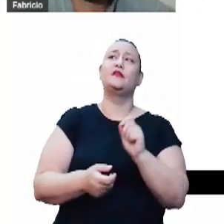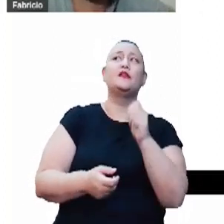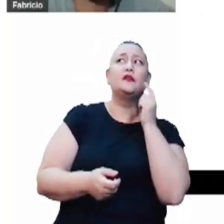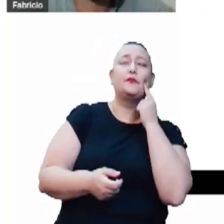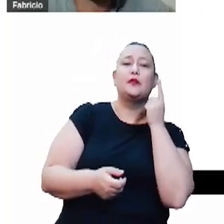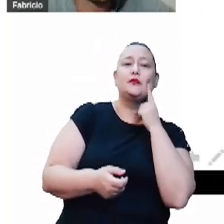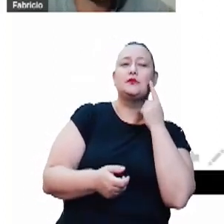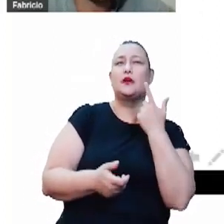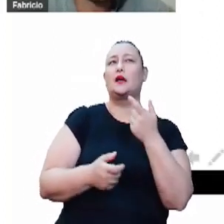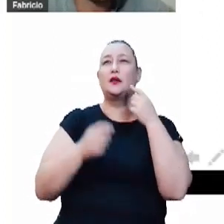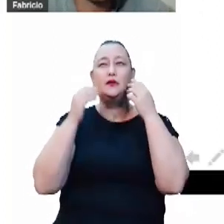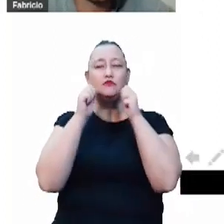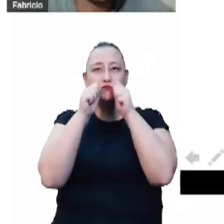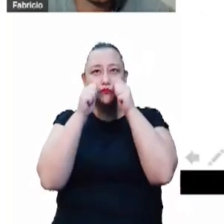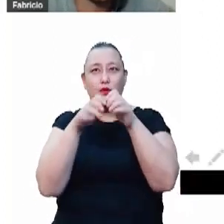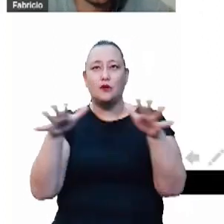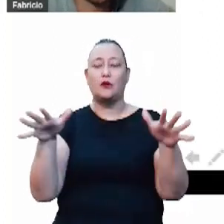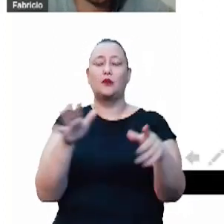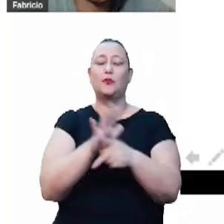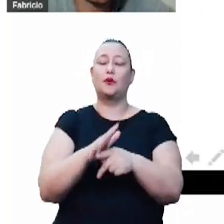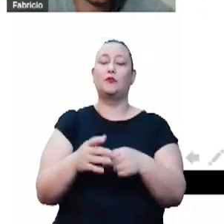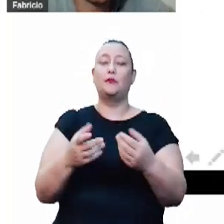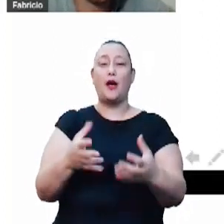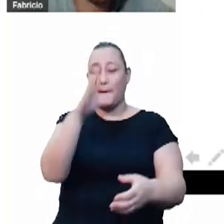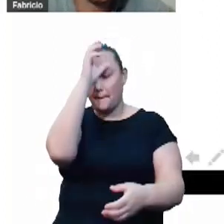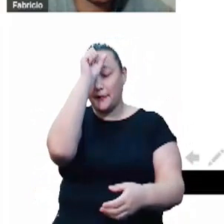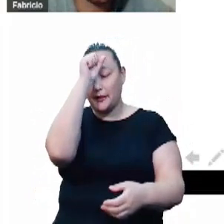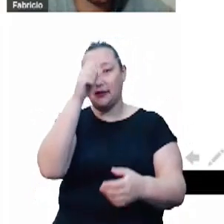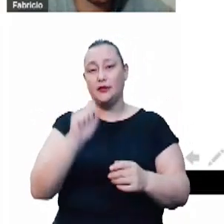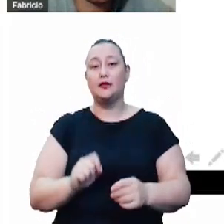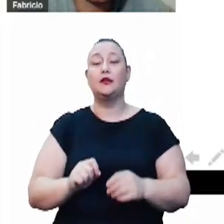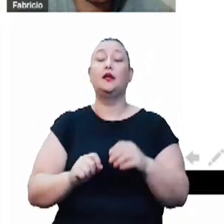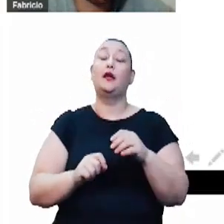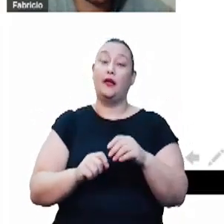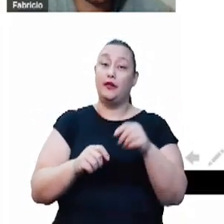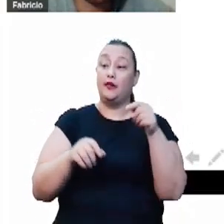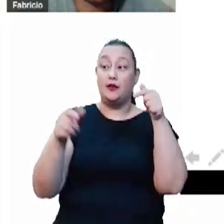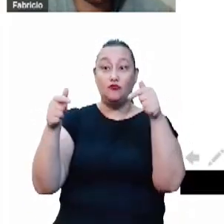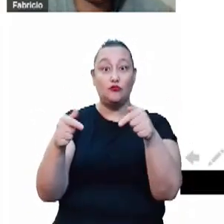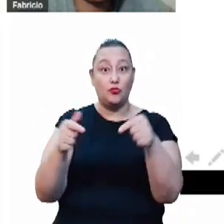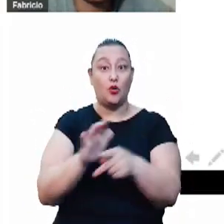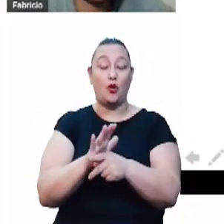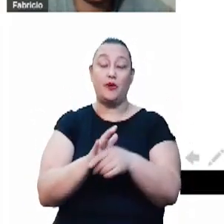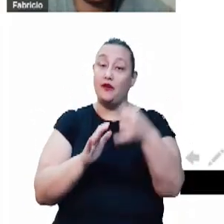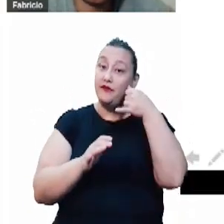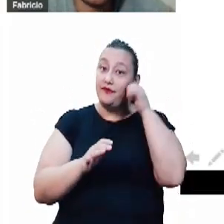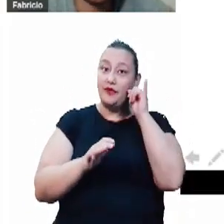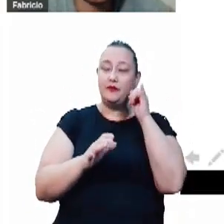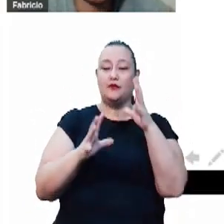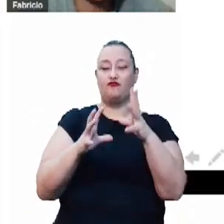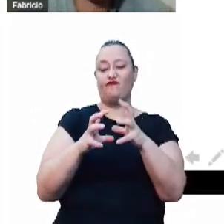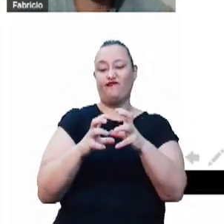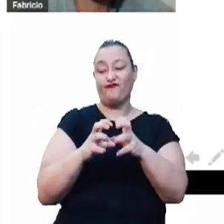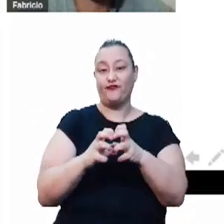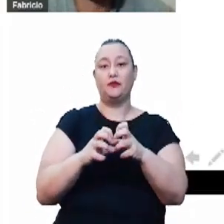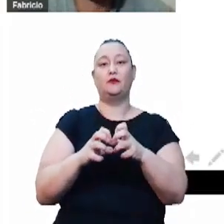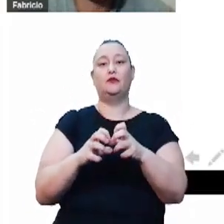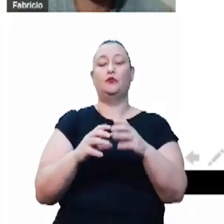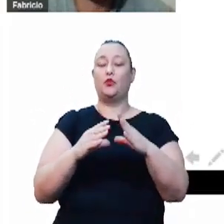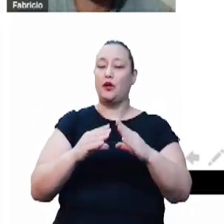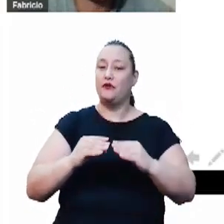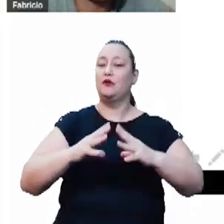tem que tomar de mensagem aqui dessa aula? É que a toxina botulínica ela atua inibindo a contração muscular, né, como a